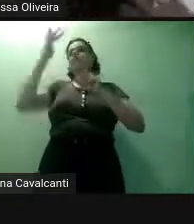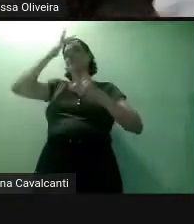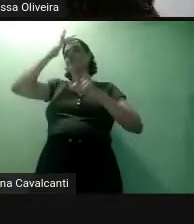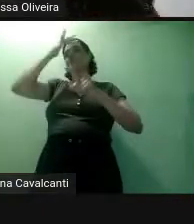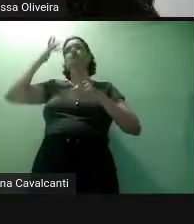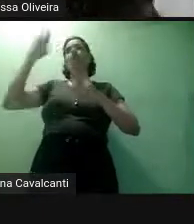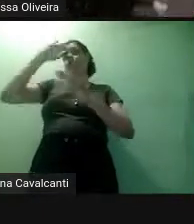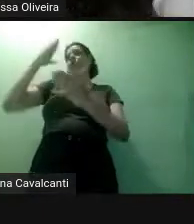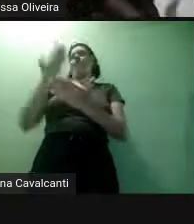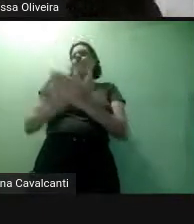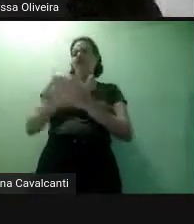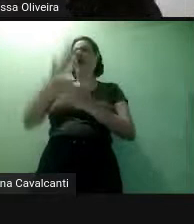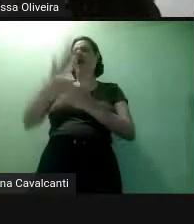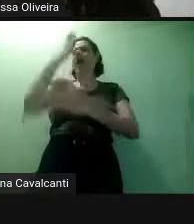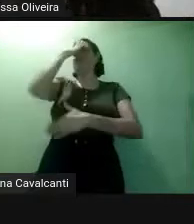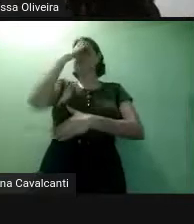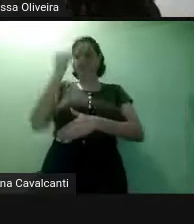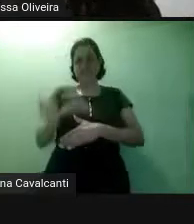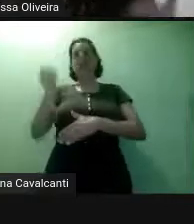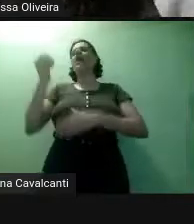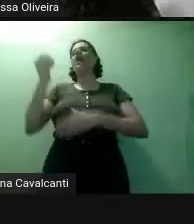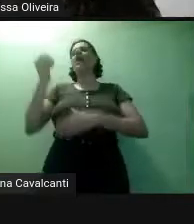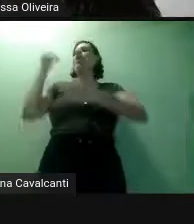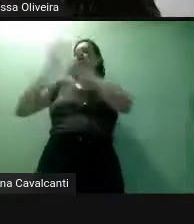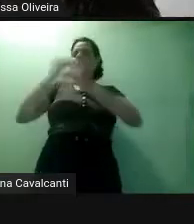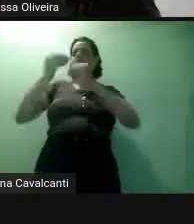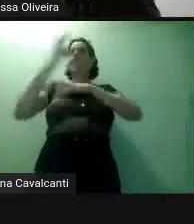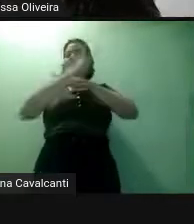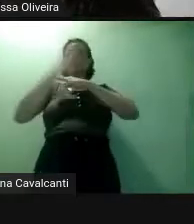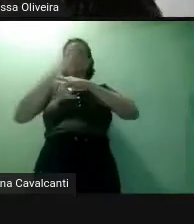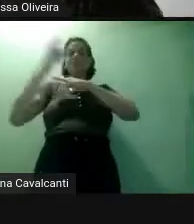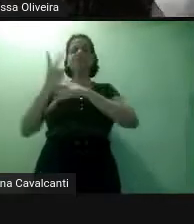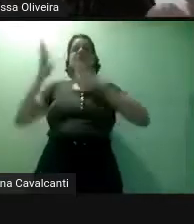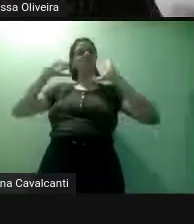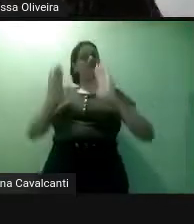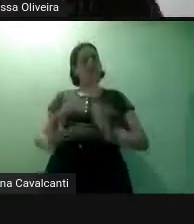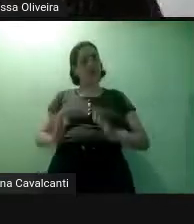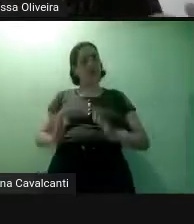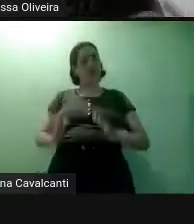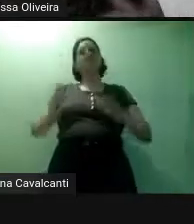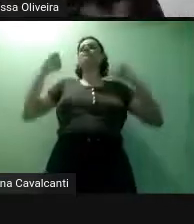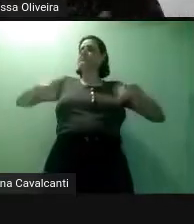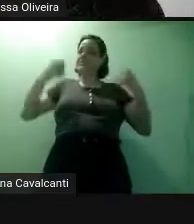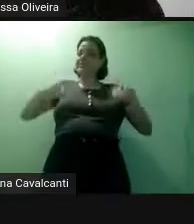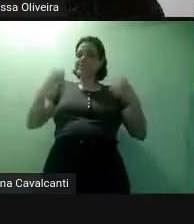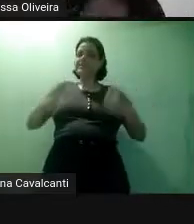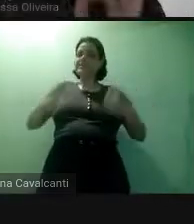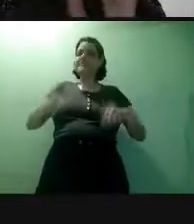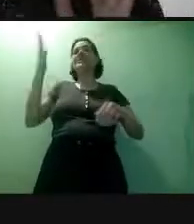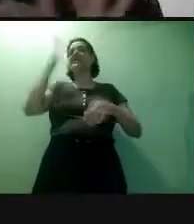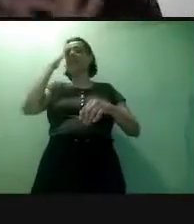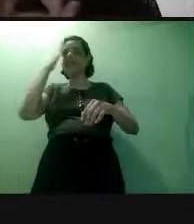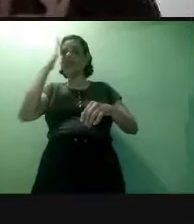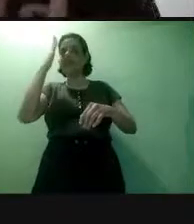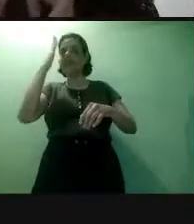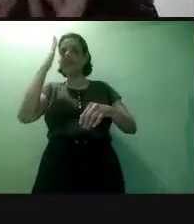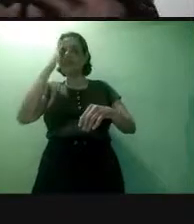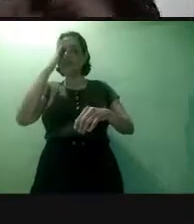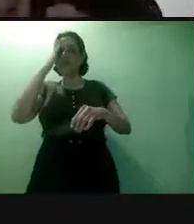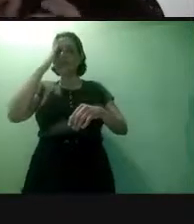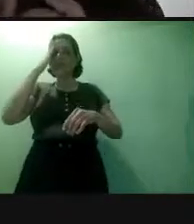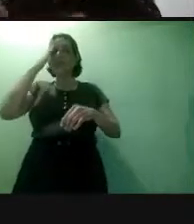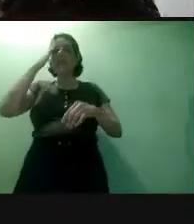que não, eu sei como me proteger, vou utilizar isso a meu favor. Porém, a gente precisa sim ter um